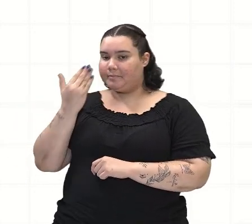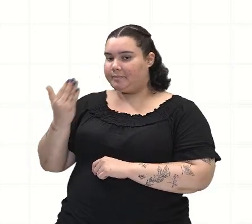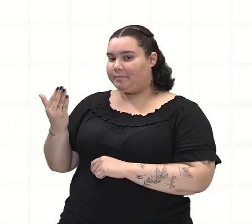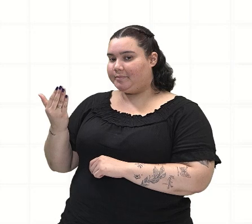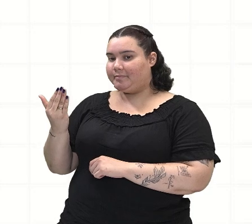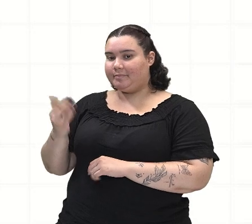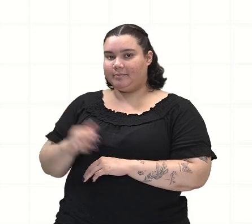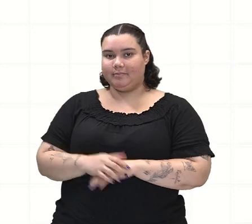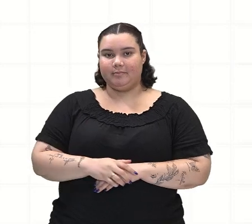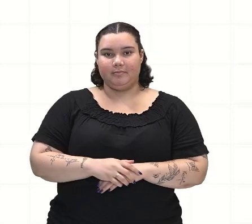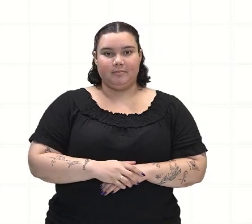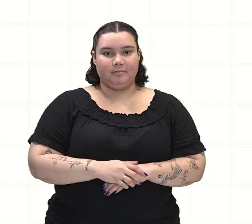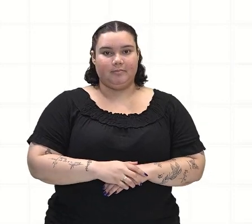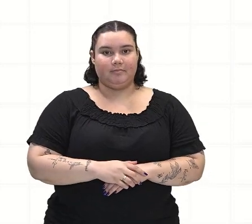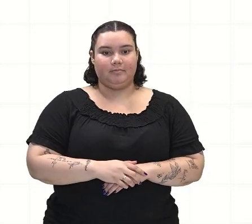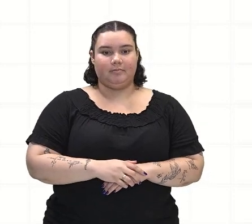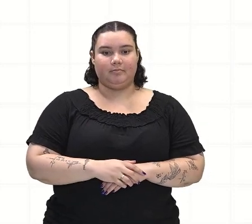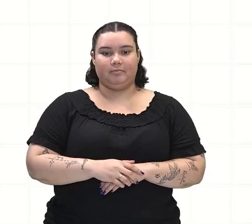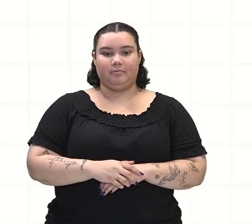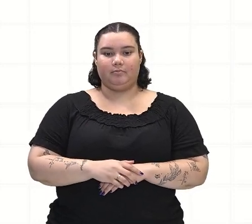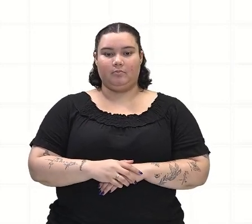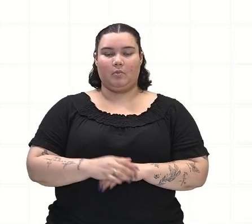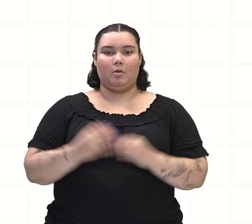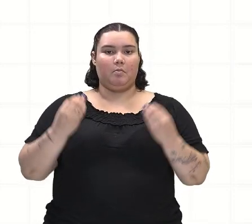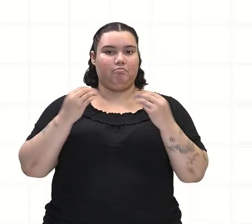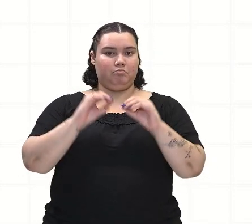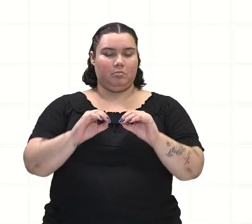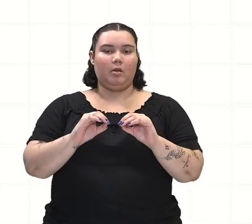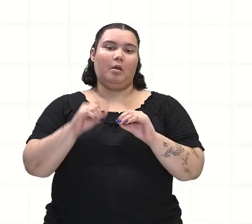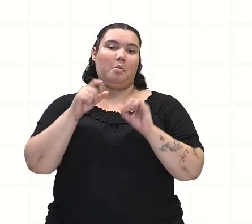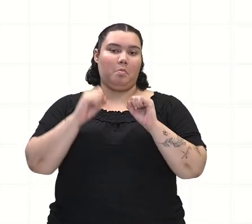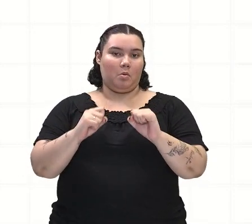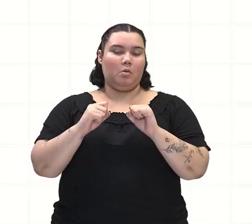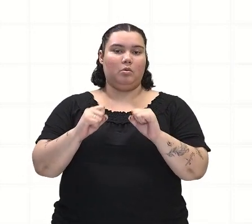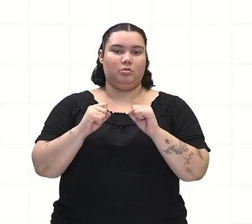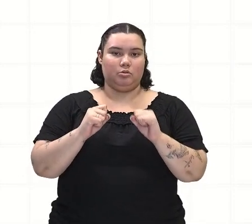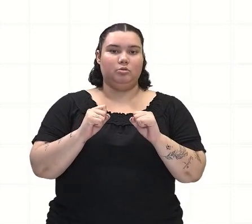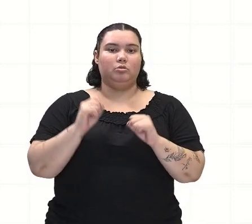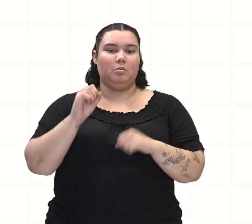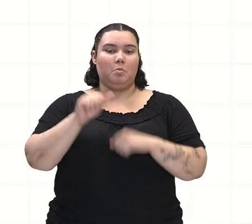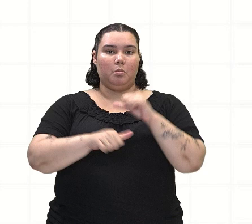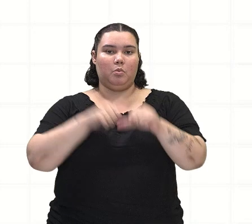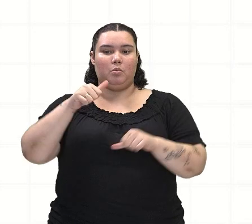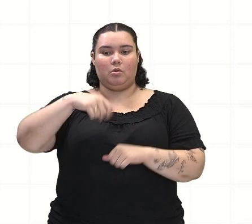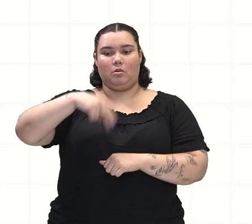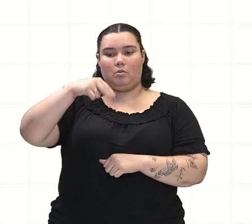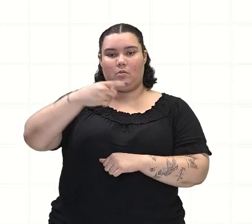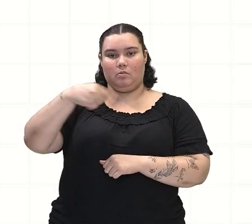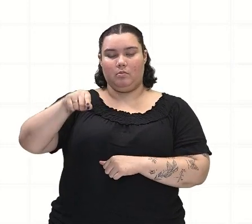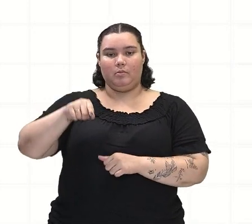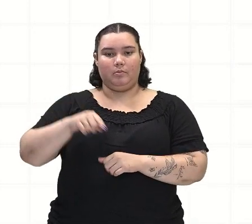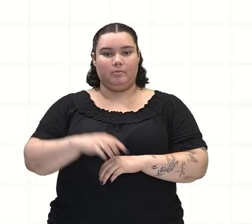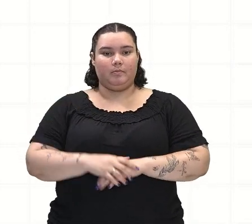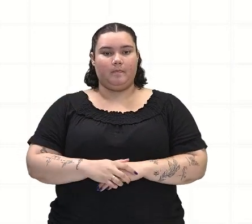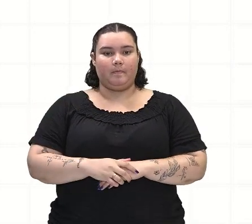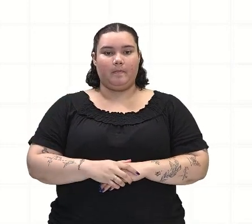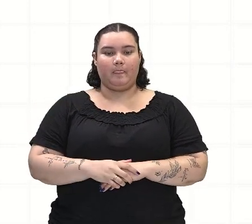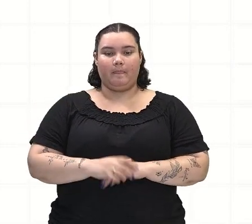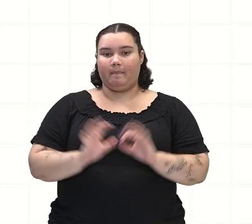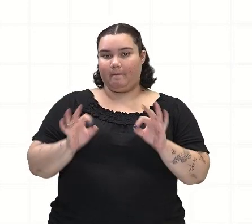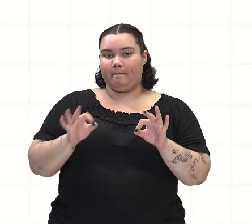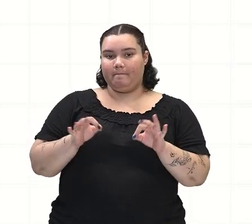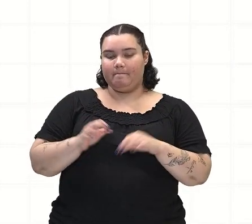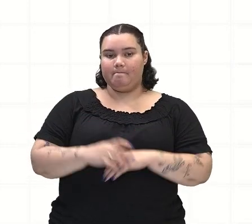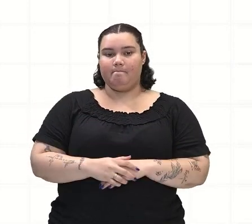centímetros cúbicos, né? Só colocaria a unidade de medida, porque o π eu já substituí. Certo?